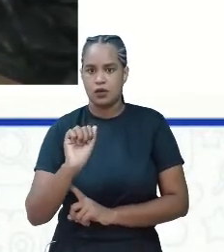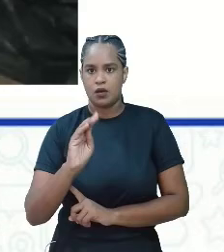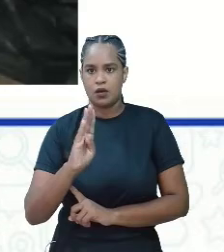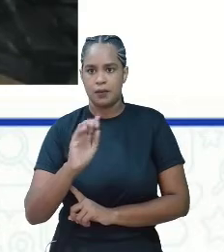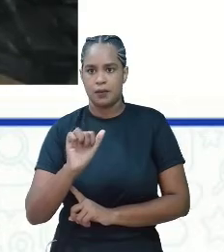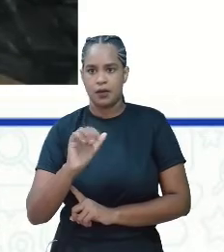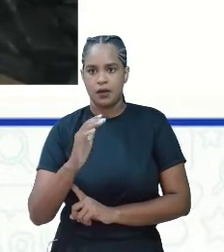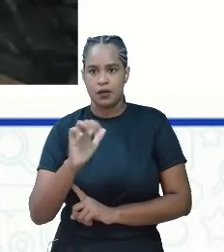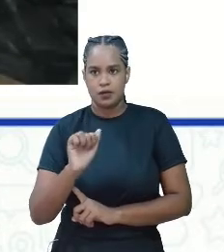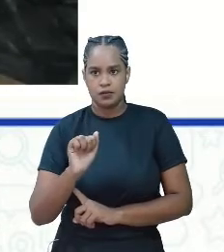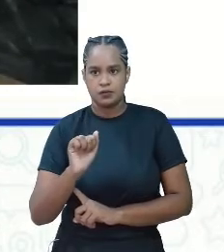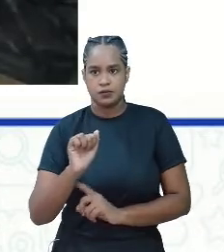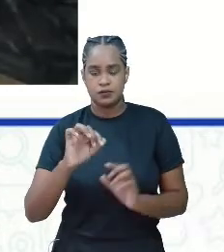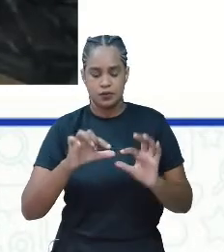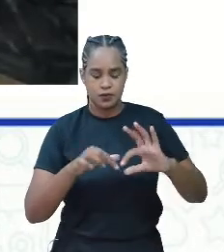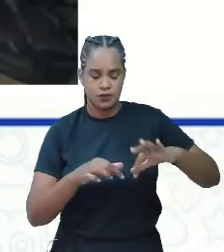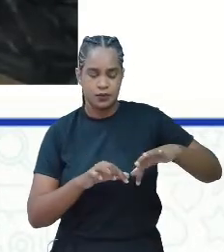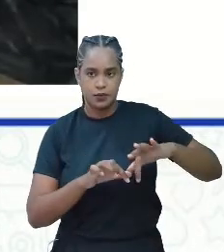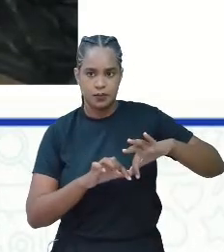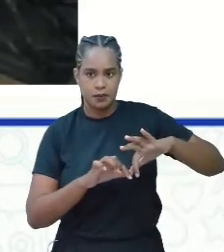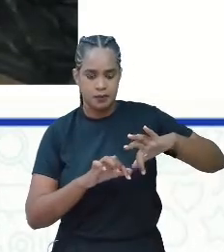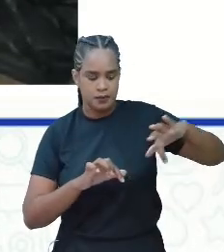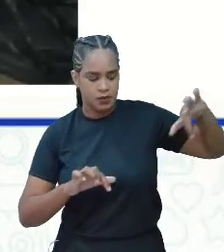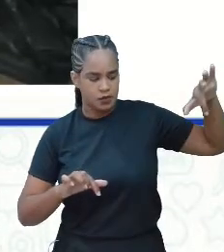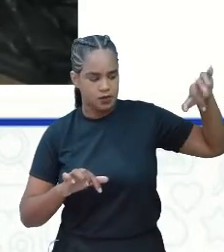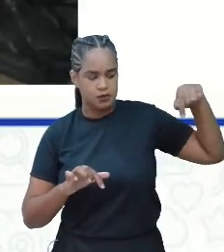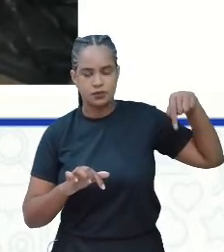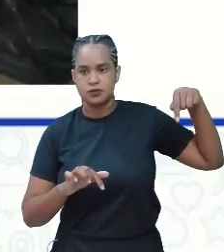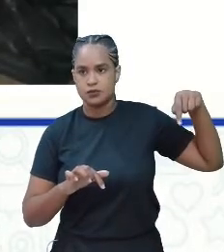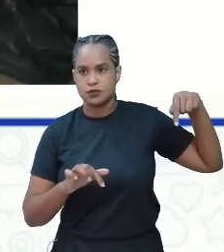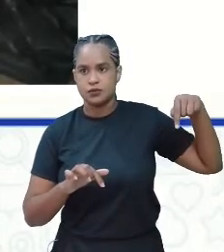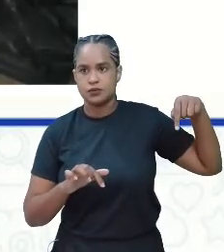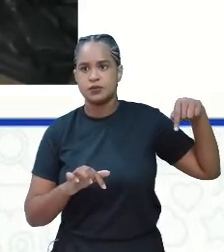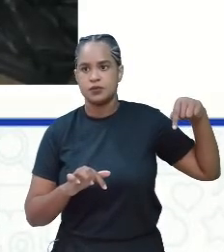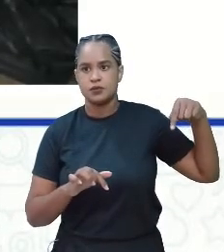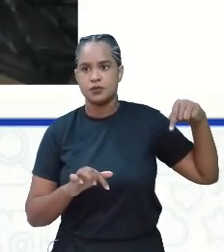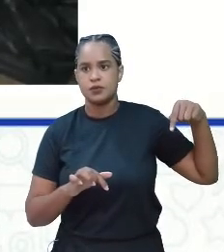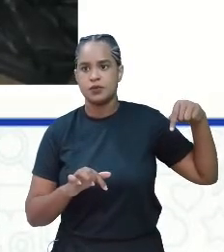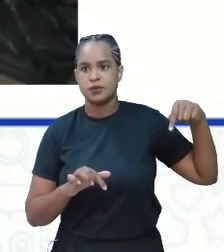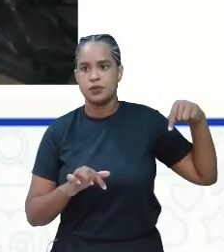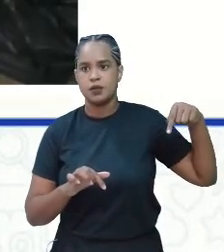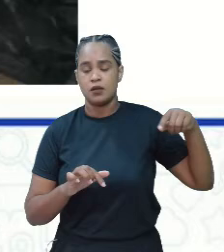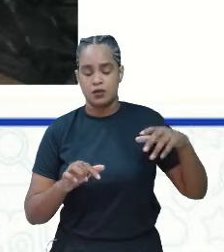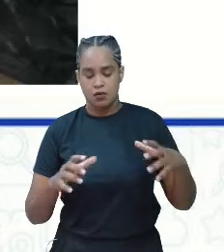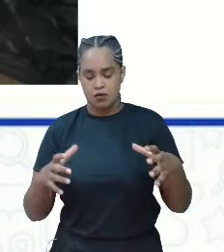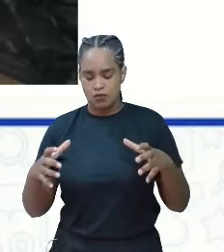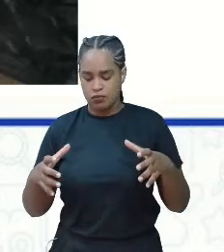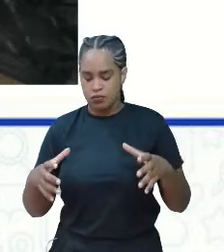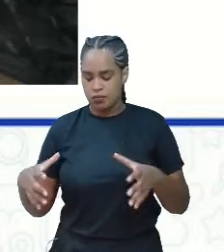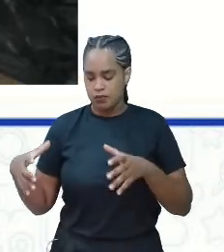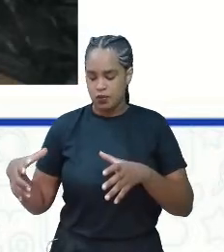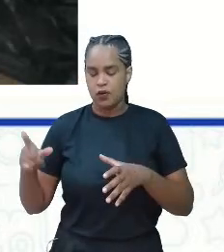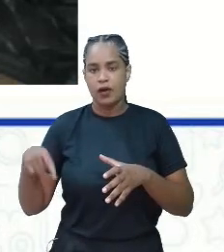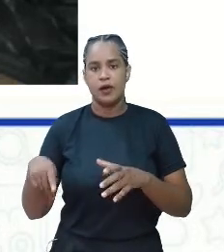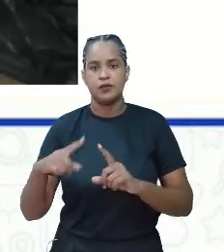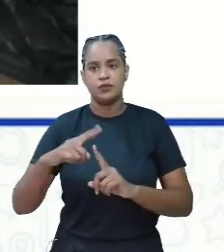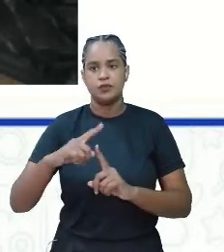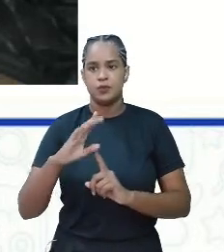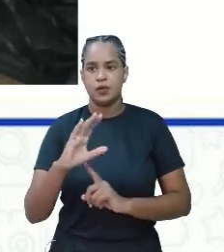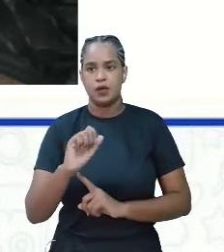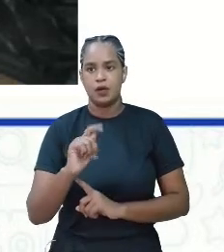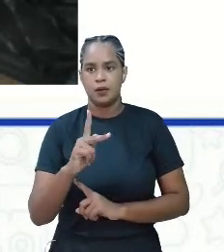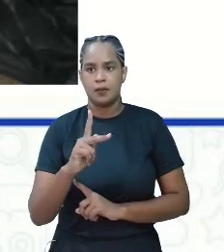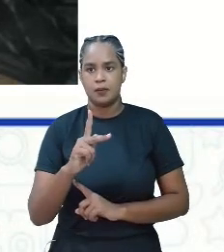só o braço que é de madeira, que é de cedro, mas ela é de cabaça. A caixa acústica dela, ela é cabaça com tampo de